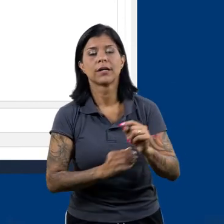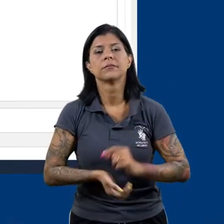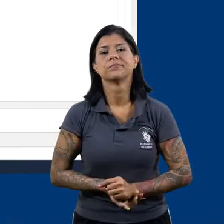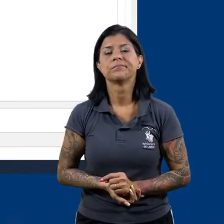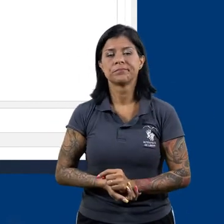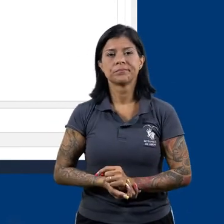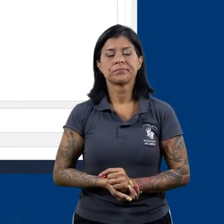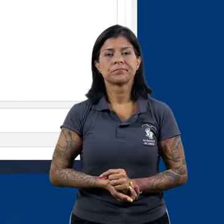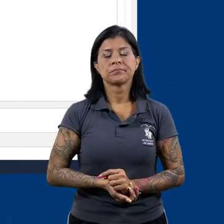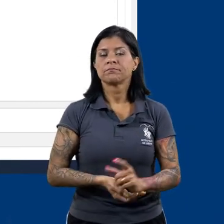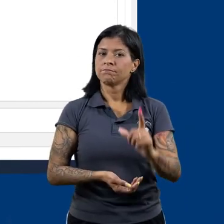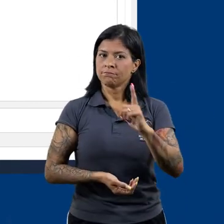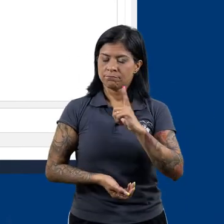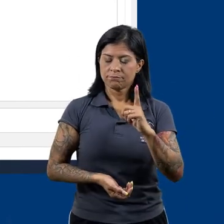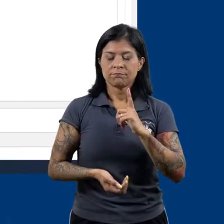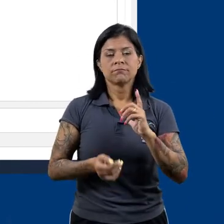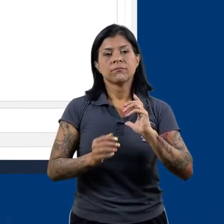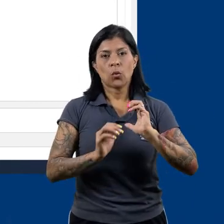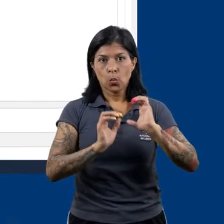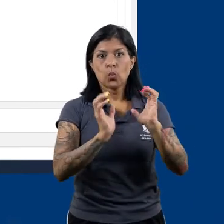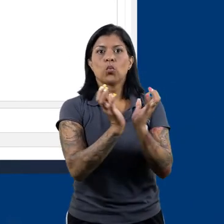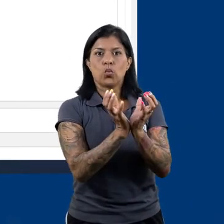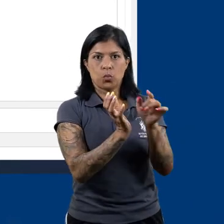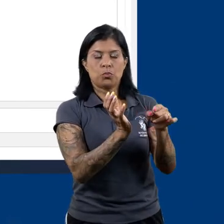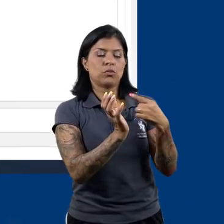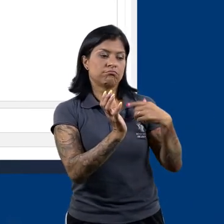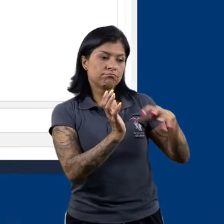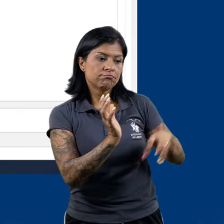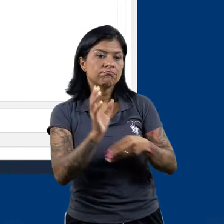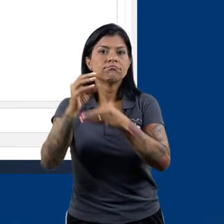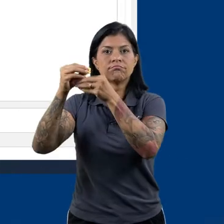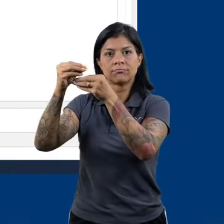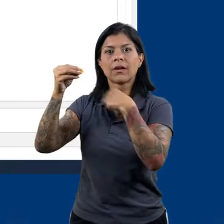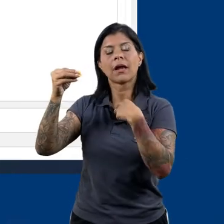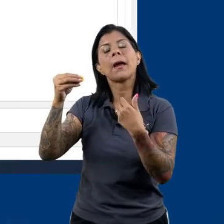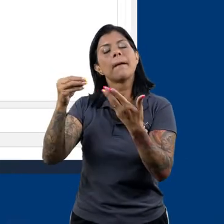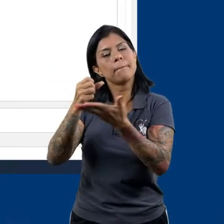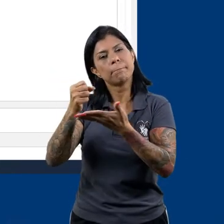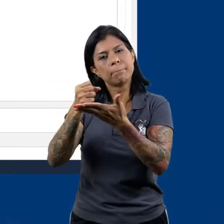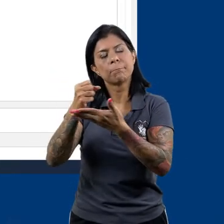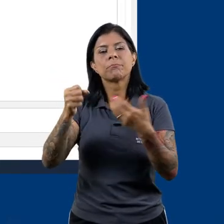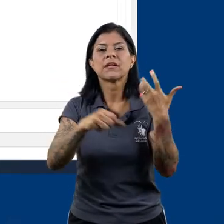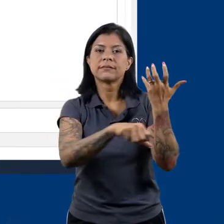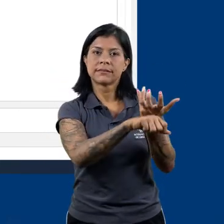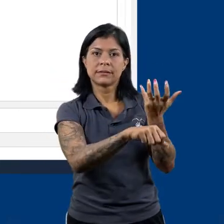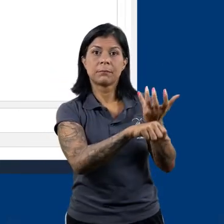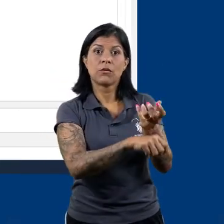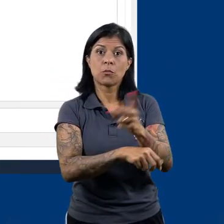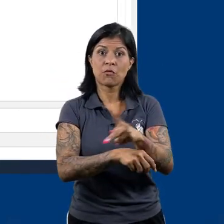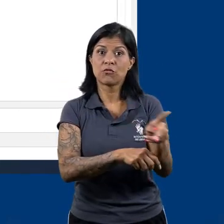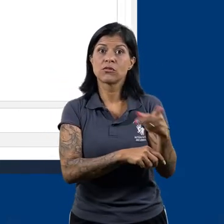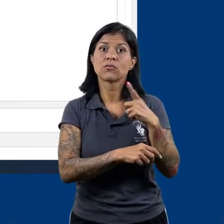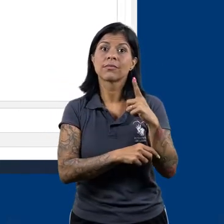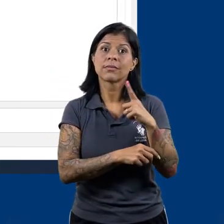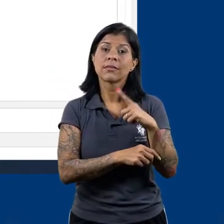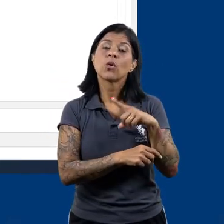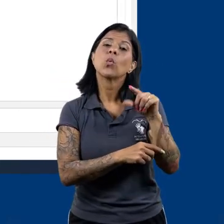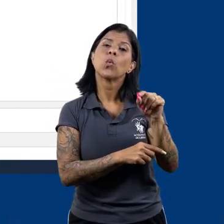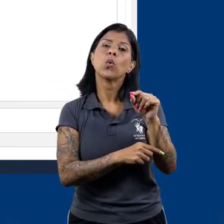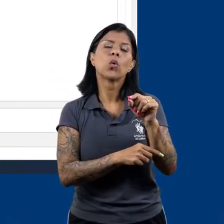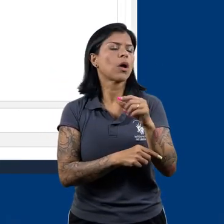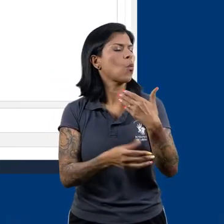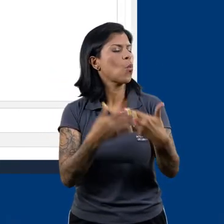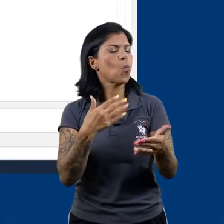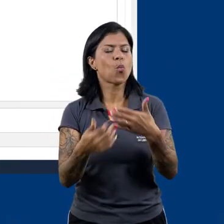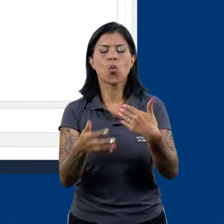nova questão do tipo escolha uma categoria ou banco o que é professor isso fará